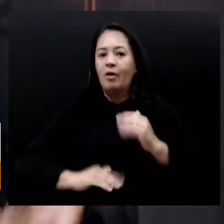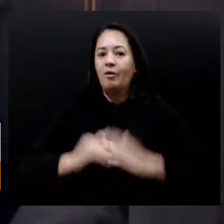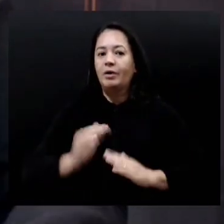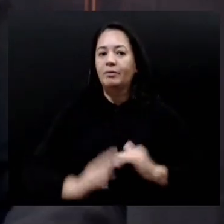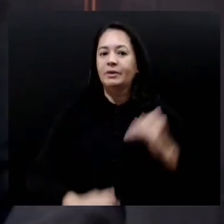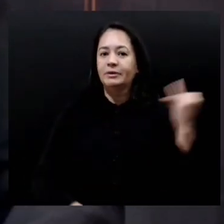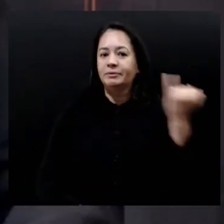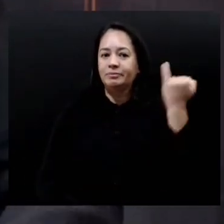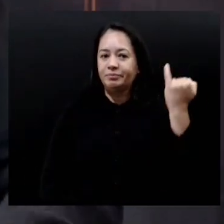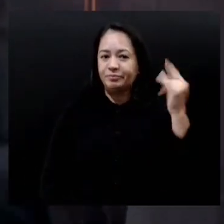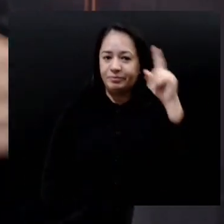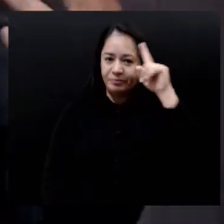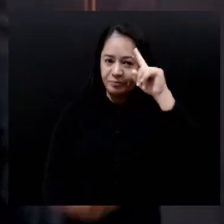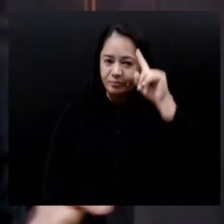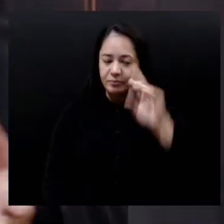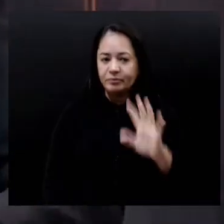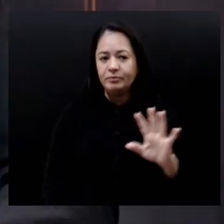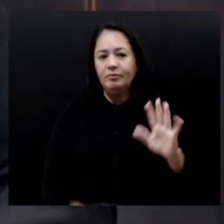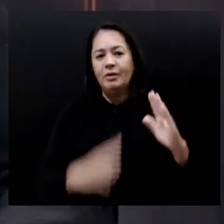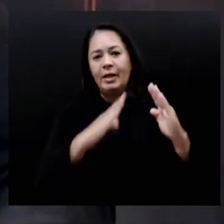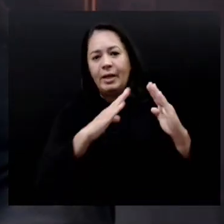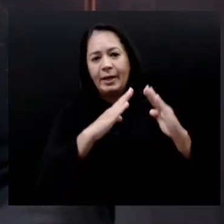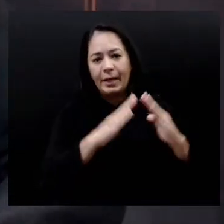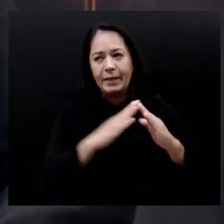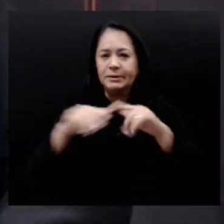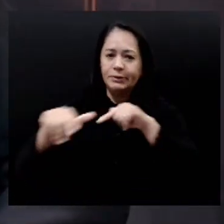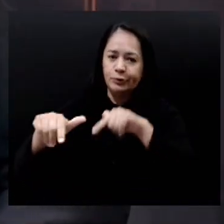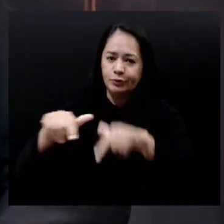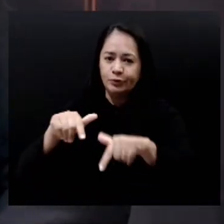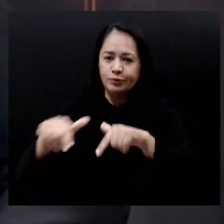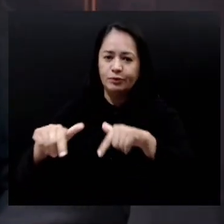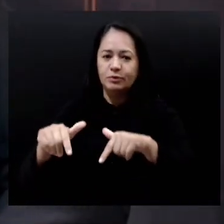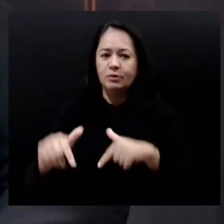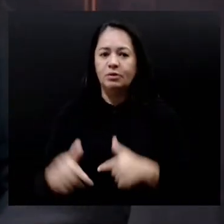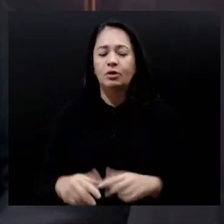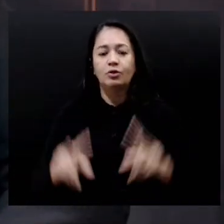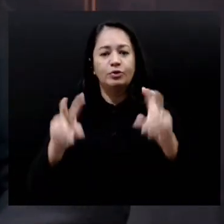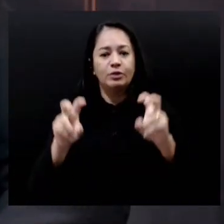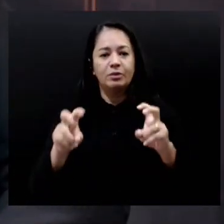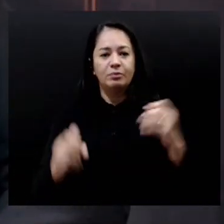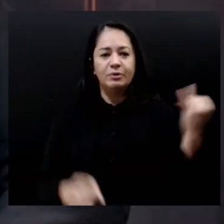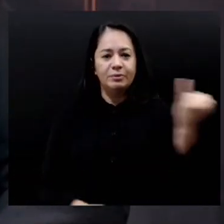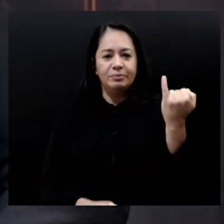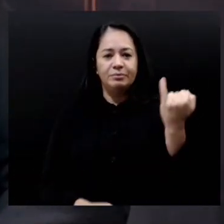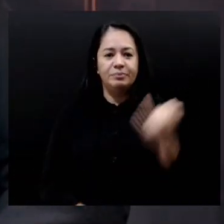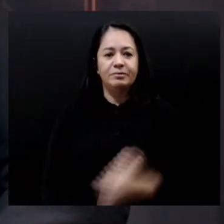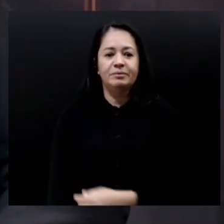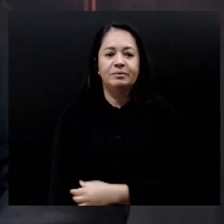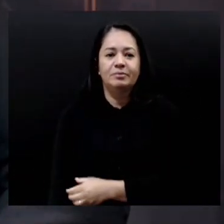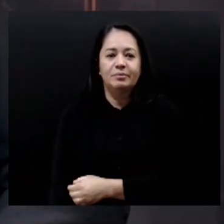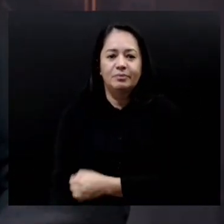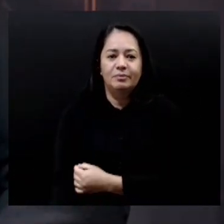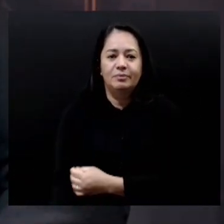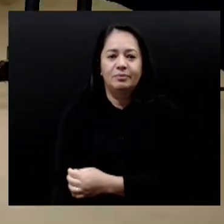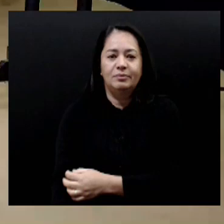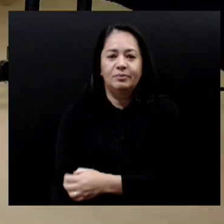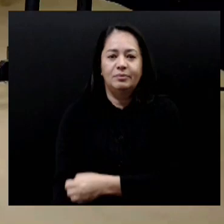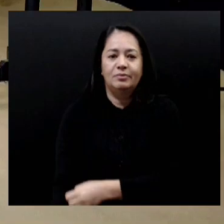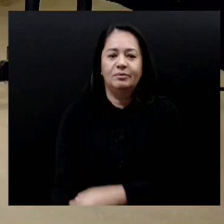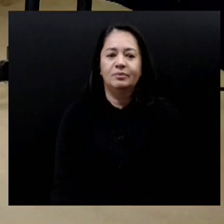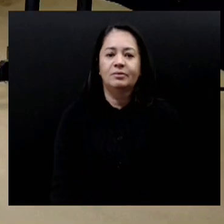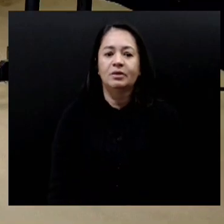Isso em casa, no trabalho. Então, é um tema que acho que a gente vai poder explorar bastante. Muito bem. Então, a gente explora o